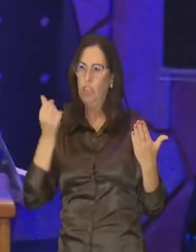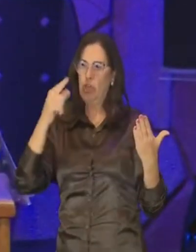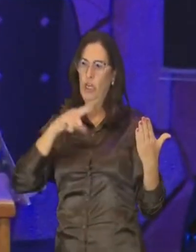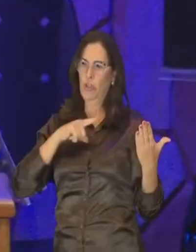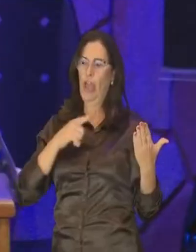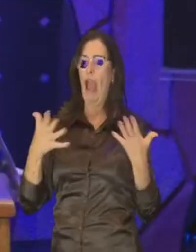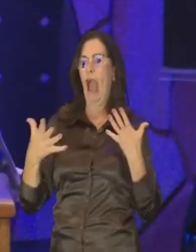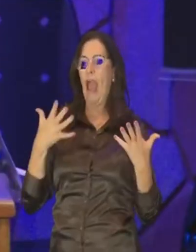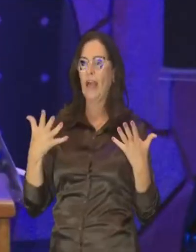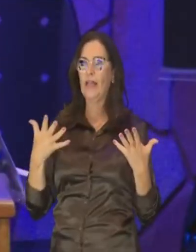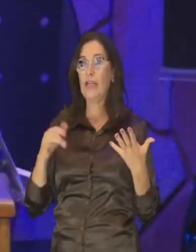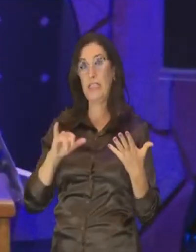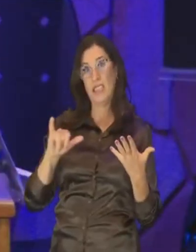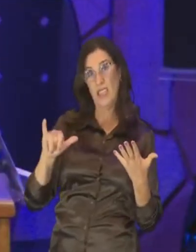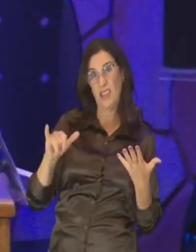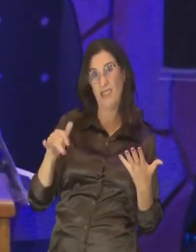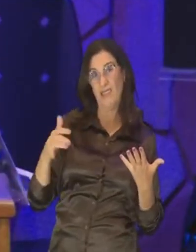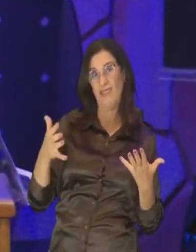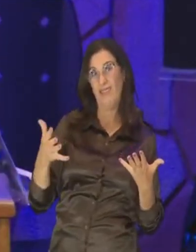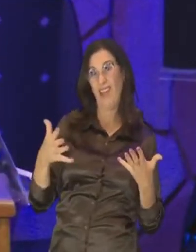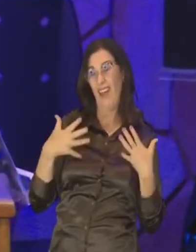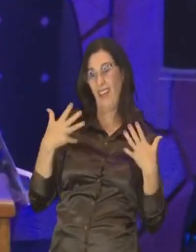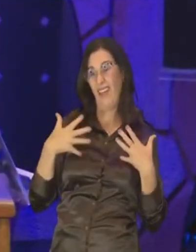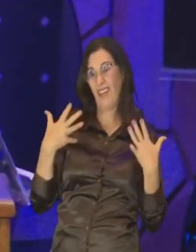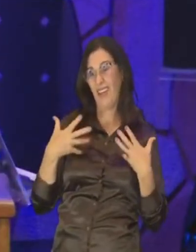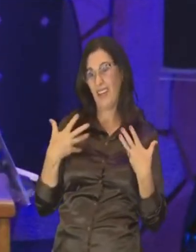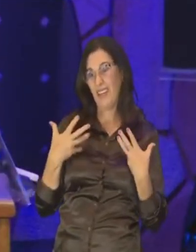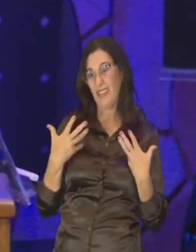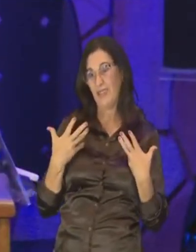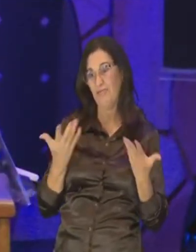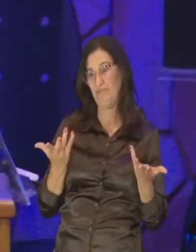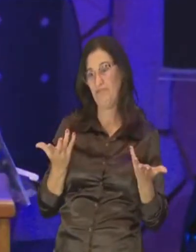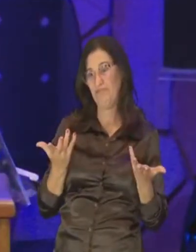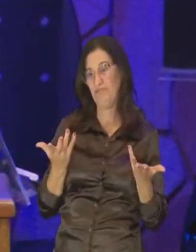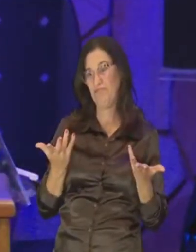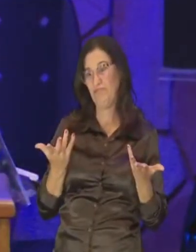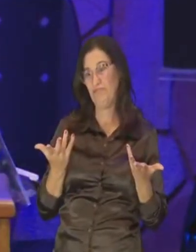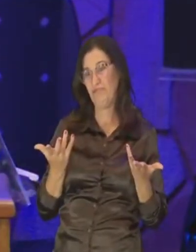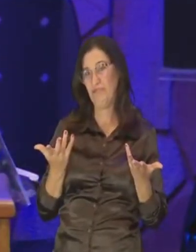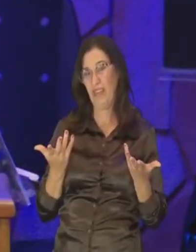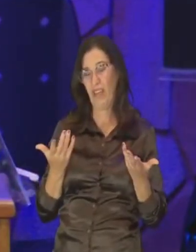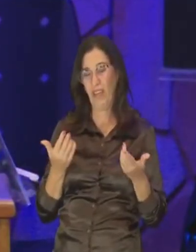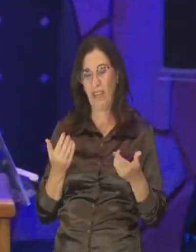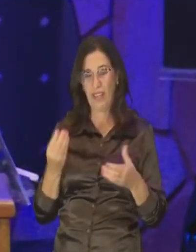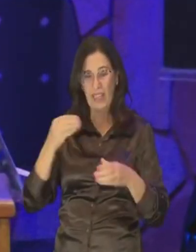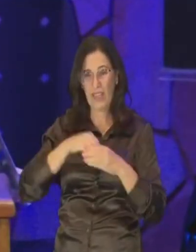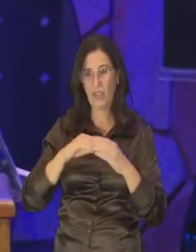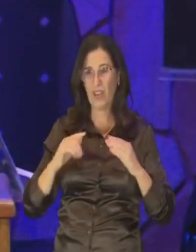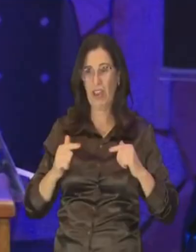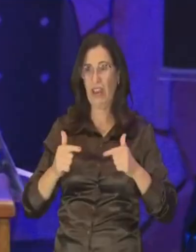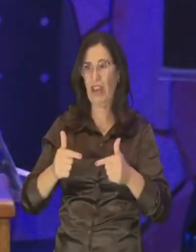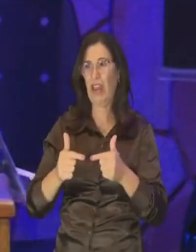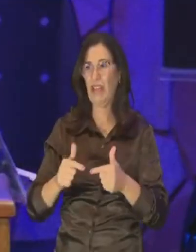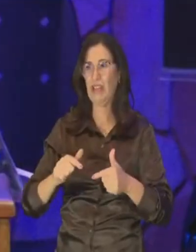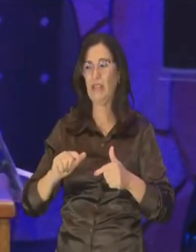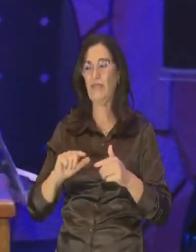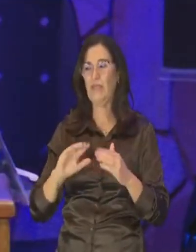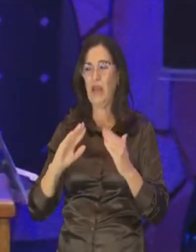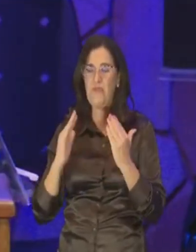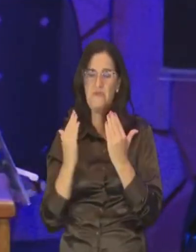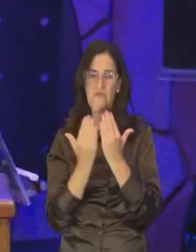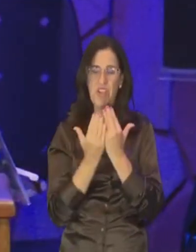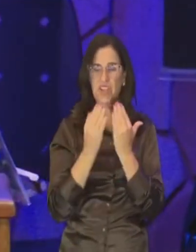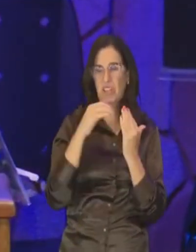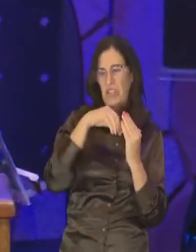contas, quem não tem alegria acaba se trancando dentro de casa. Quem não tem alegria não